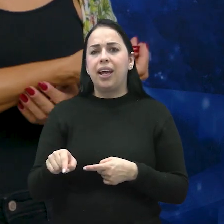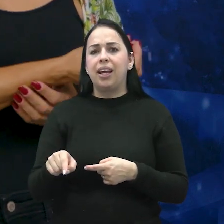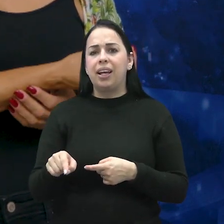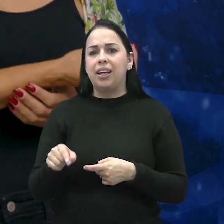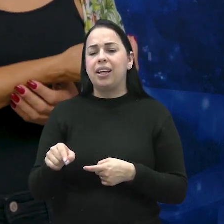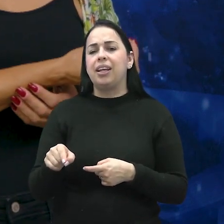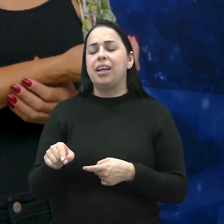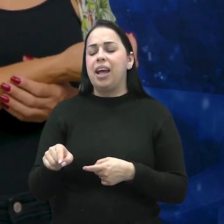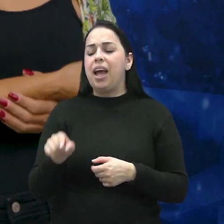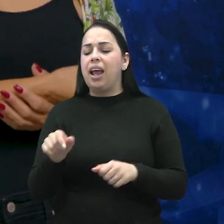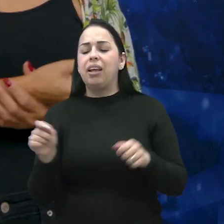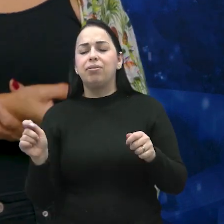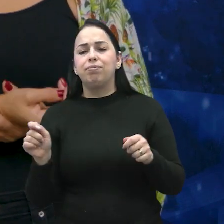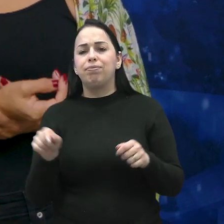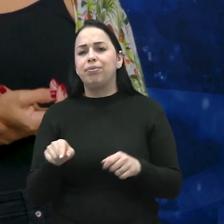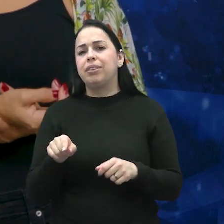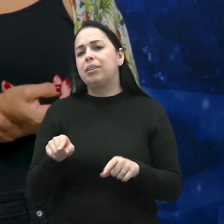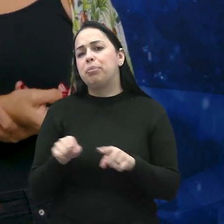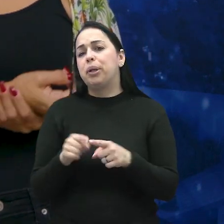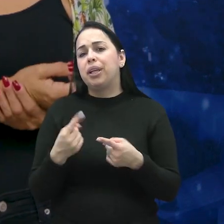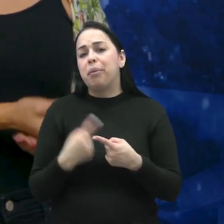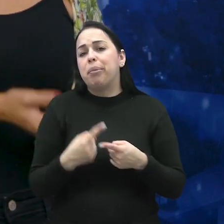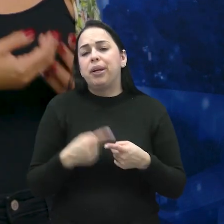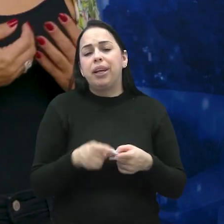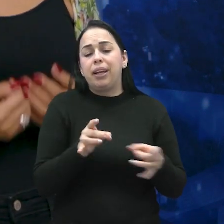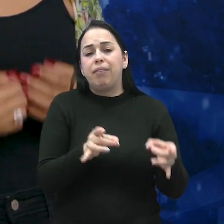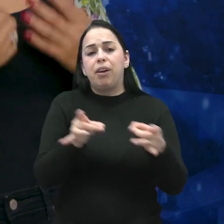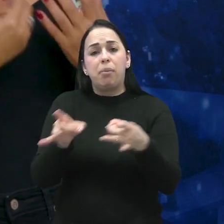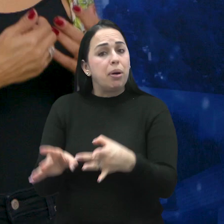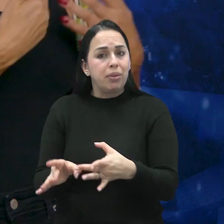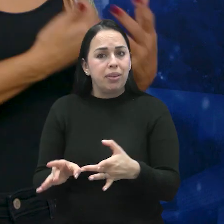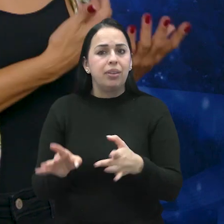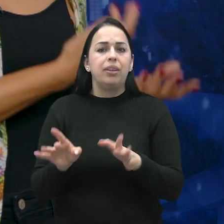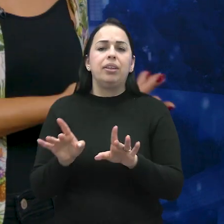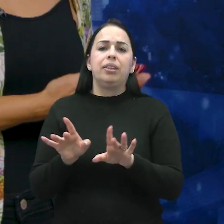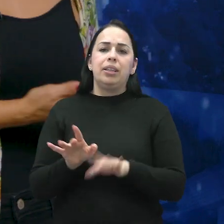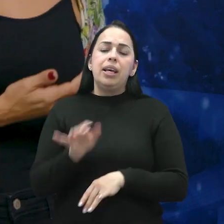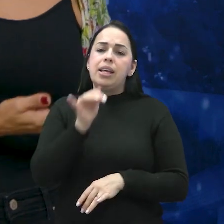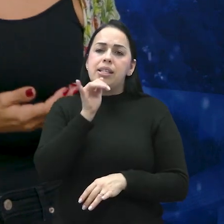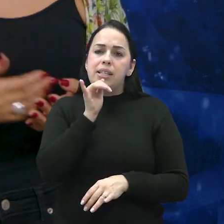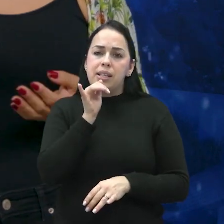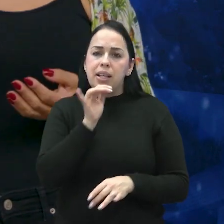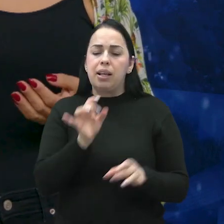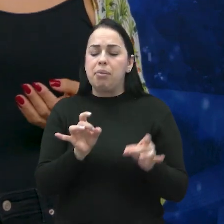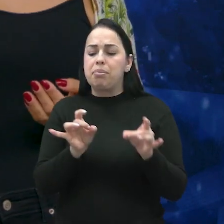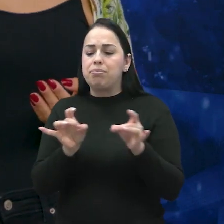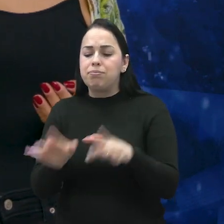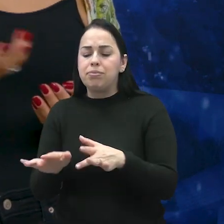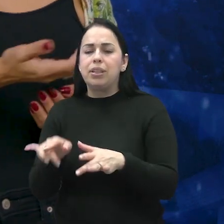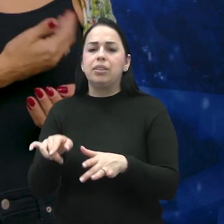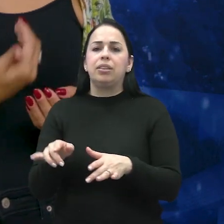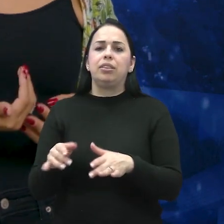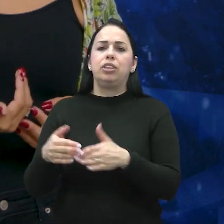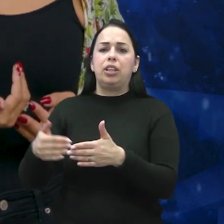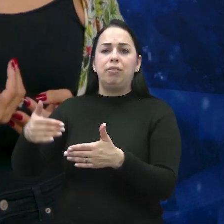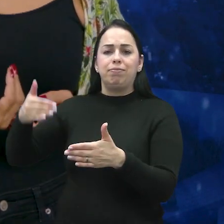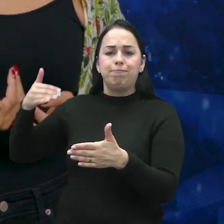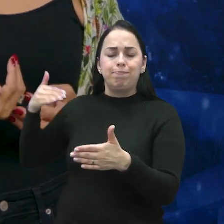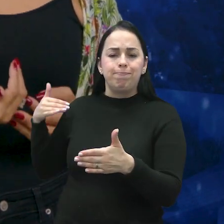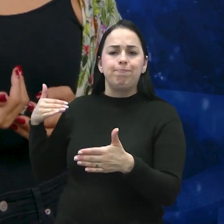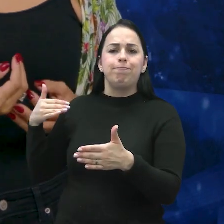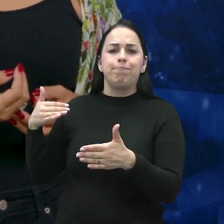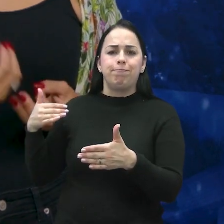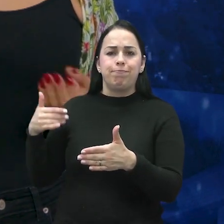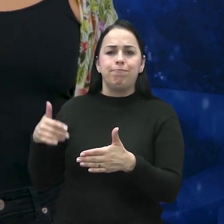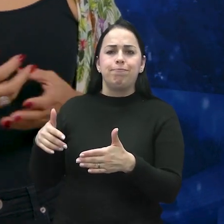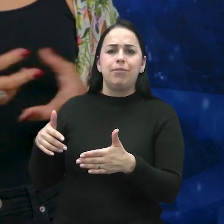uma criança habilitada a ser adotada. E quando eu falo de uma criança habilitada a ser adotada, é uma criança que já teve esgotada na